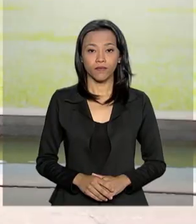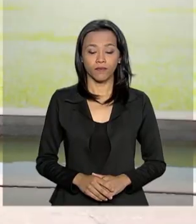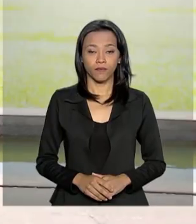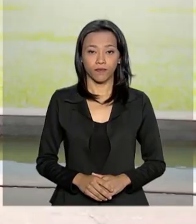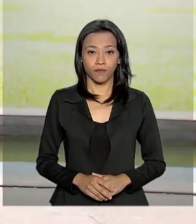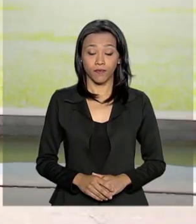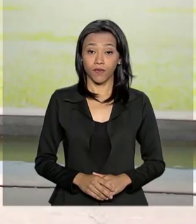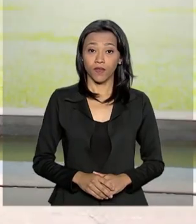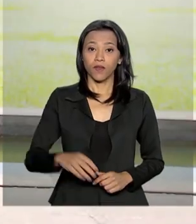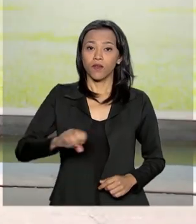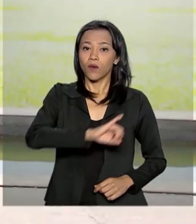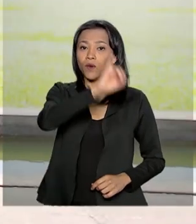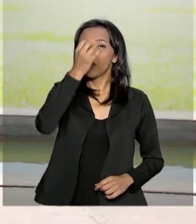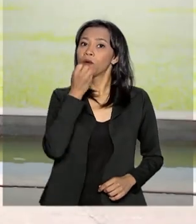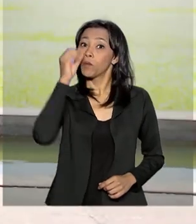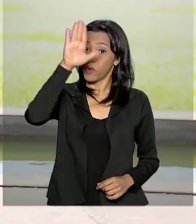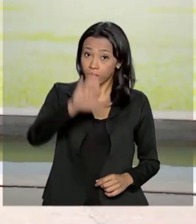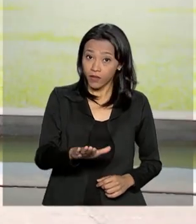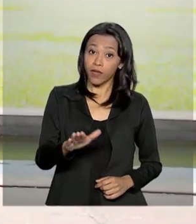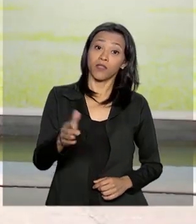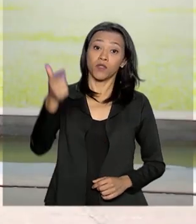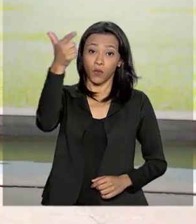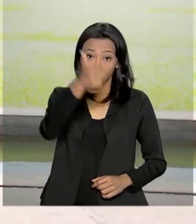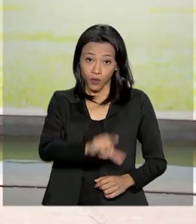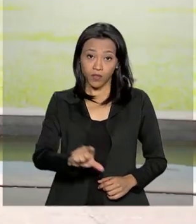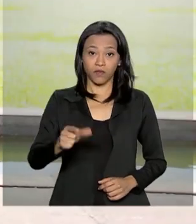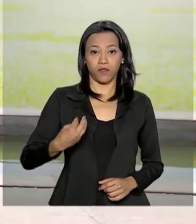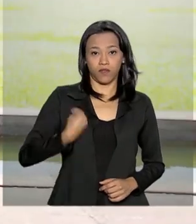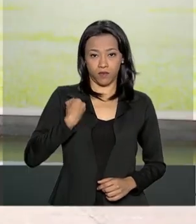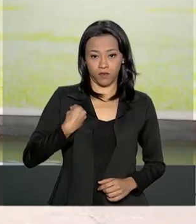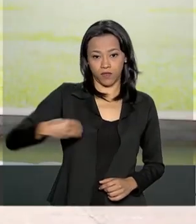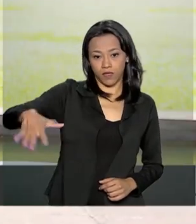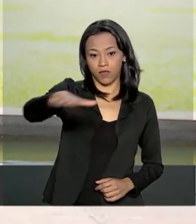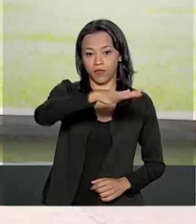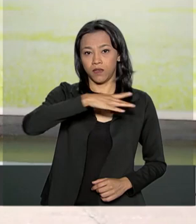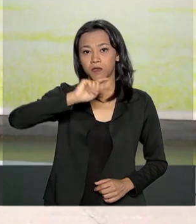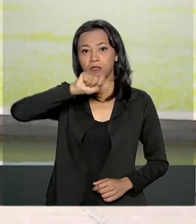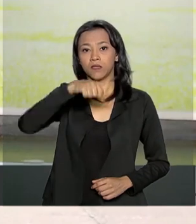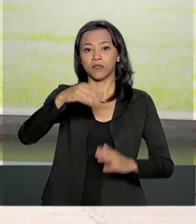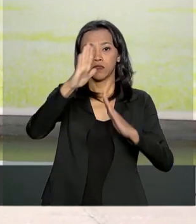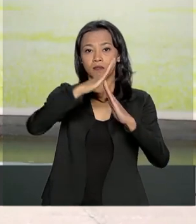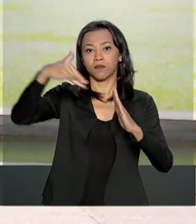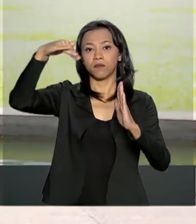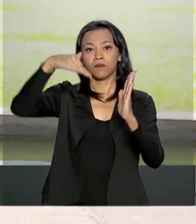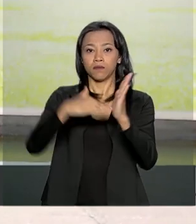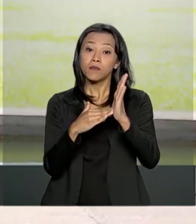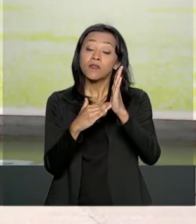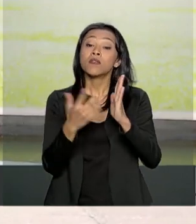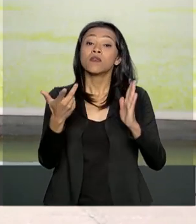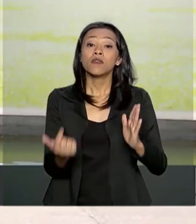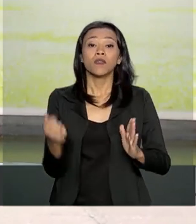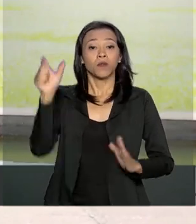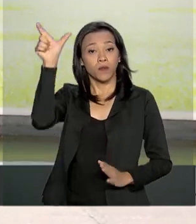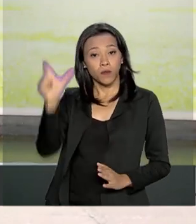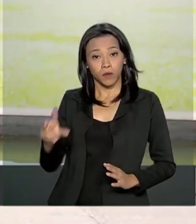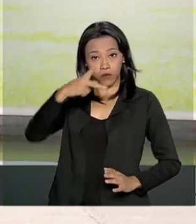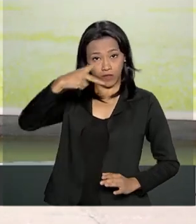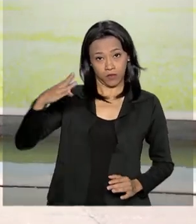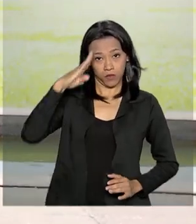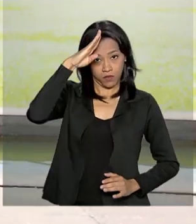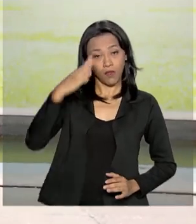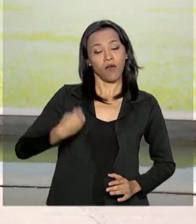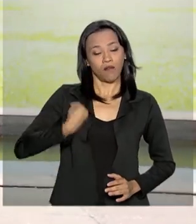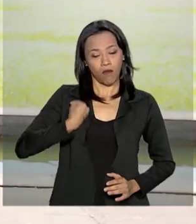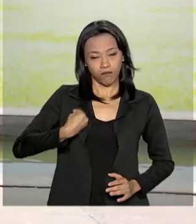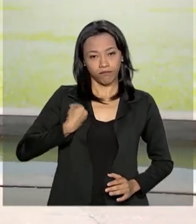olá boa tarde voltamos a falar ao vivo do palácio da alvorada onde o presidente jair bolsonaro cumpre agenda de trabalho nesta